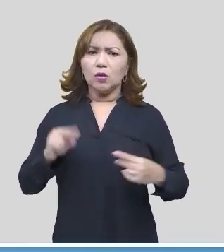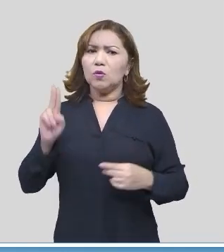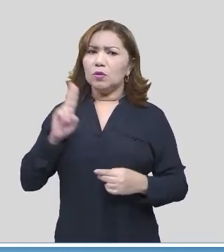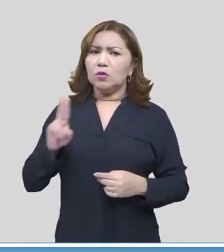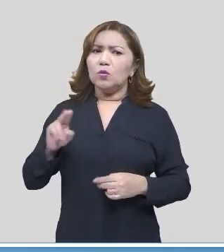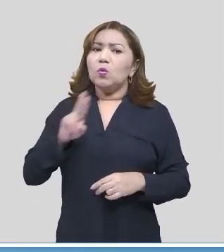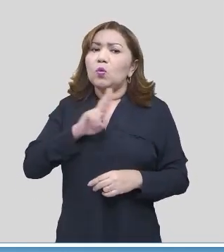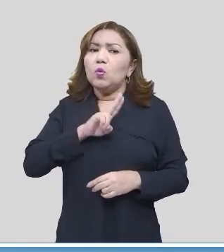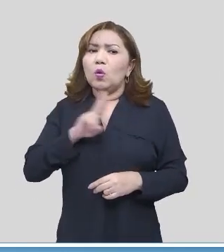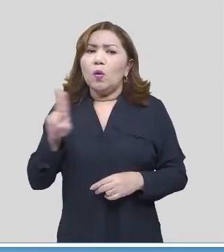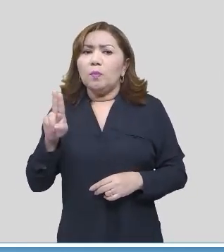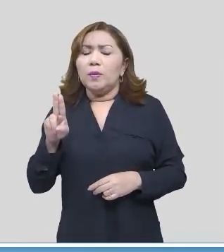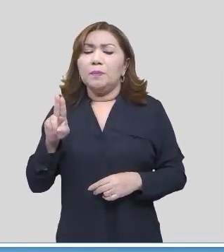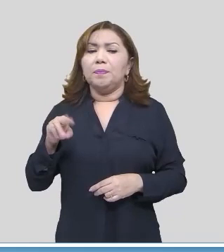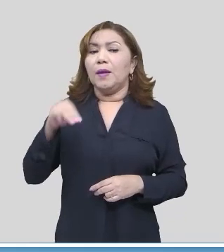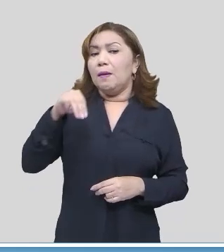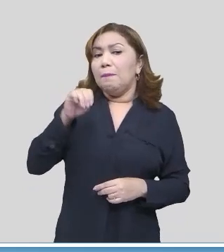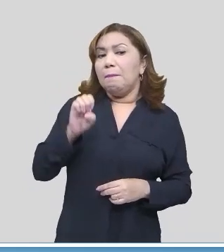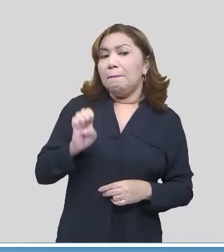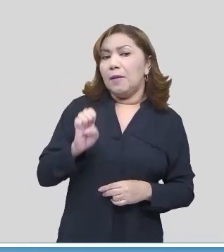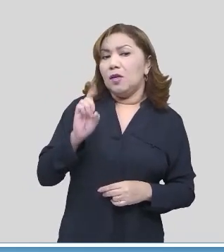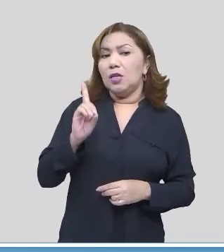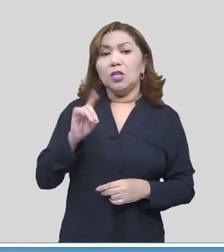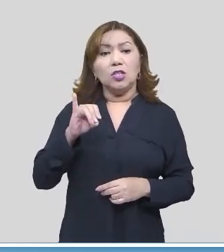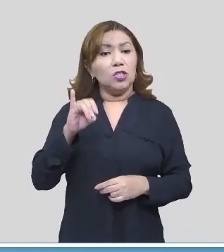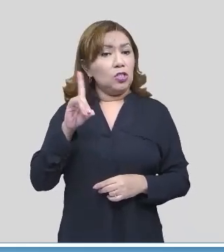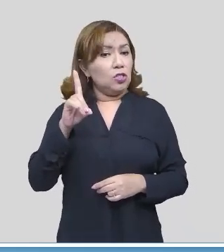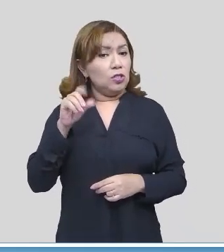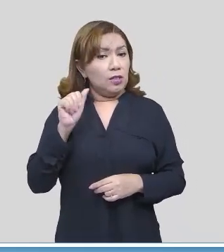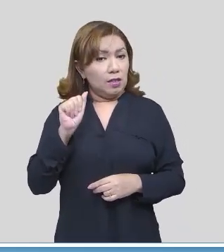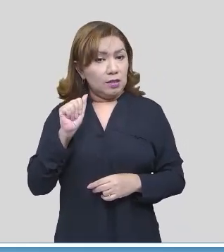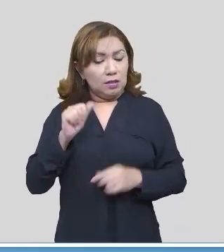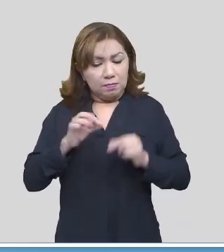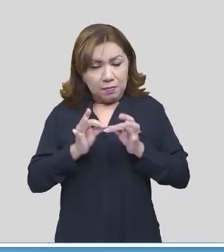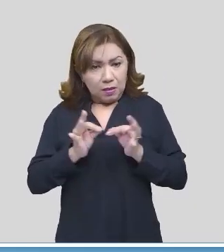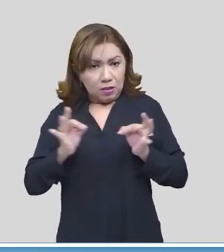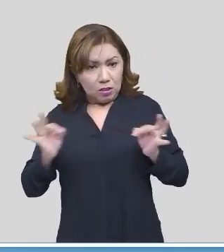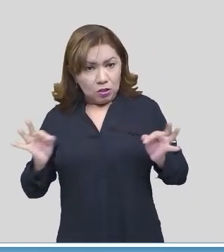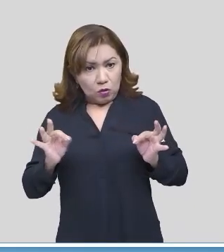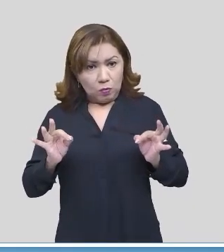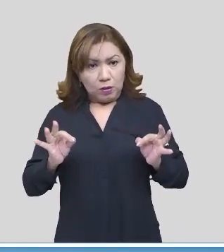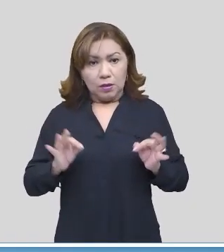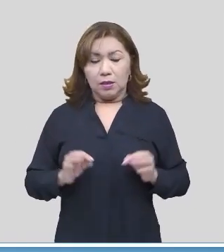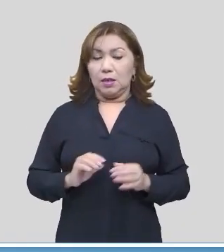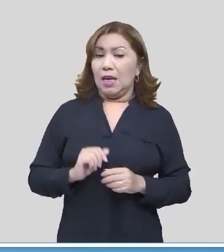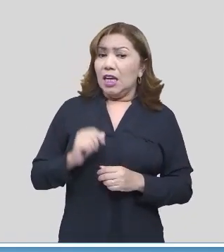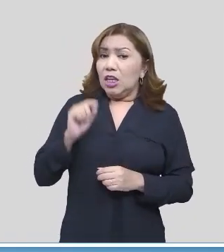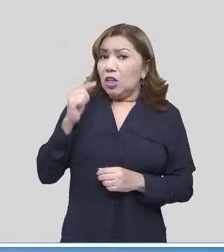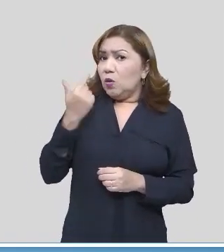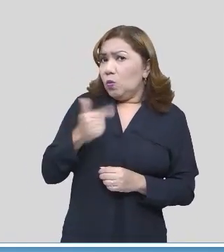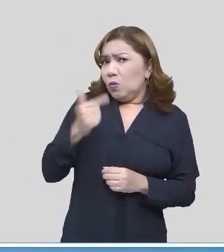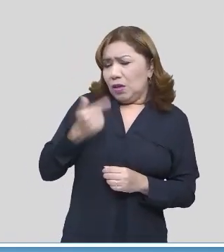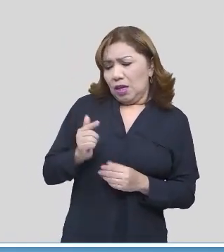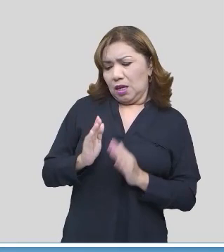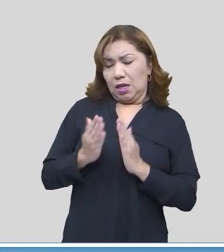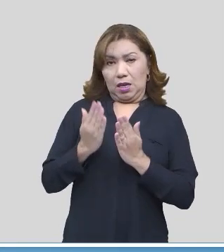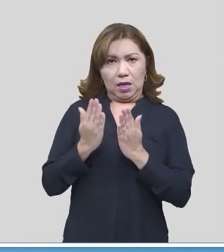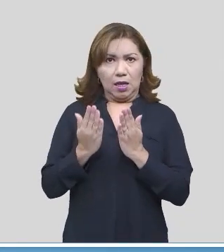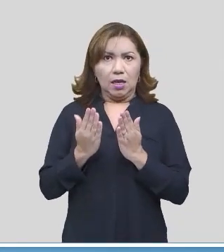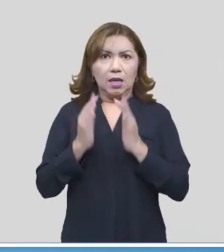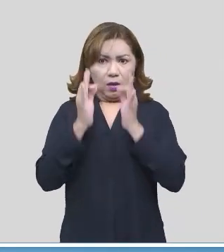comprimento não padronizadas, que podem ser algumas partes do nosso corpo,